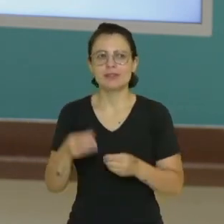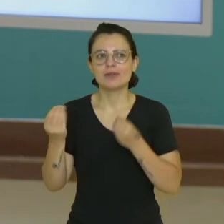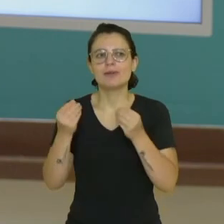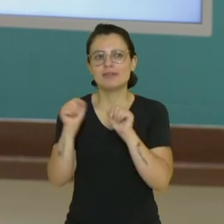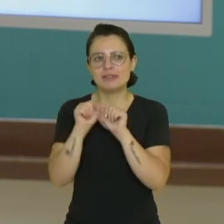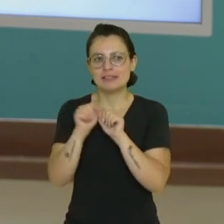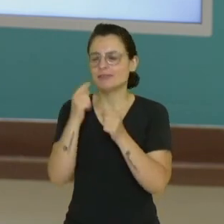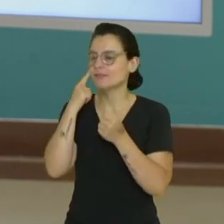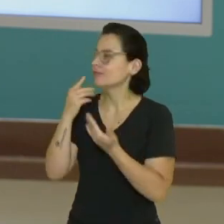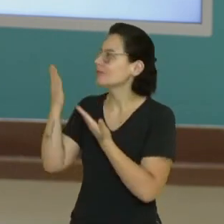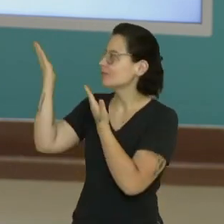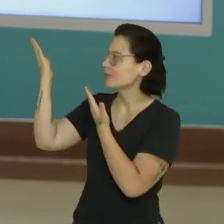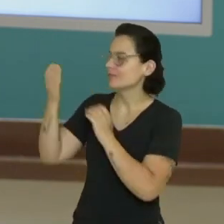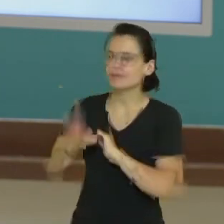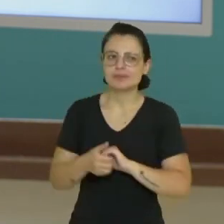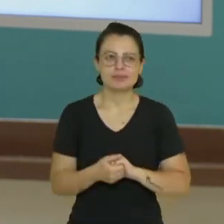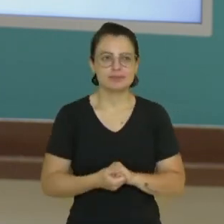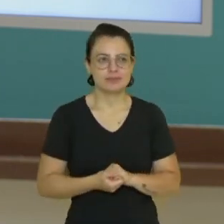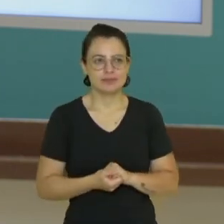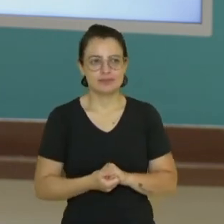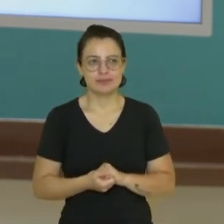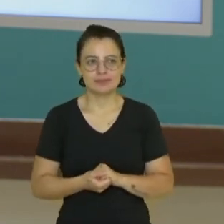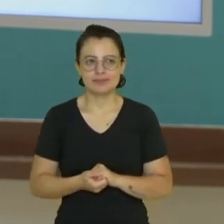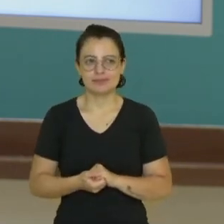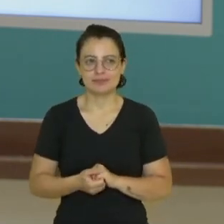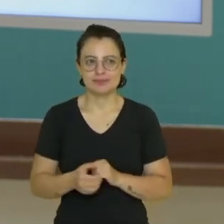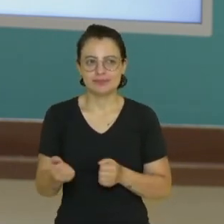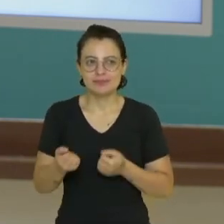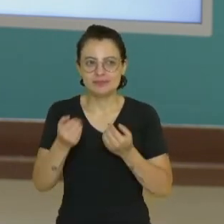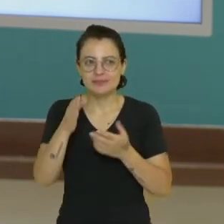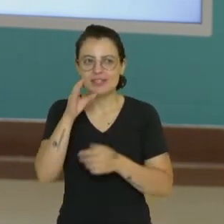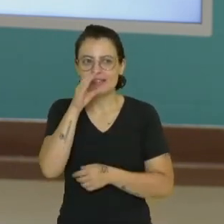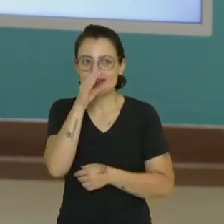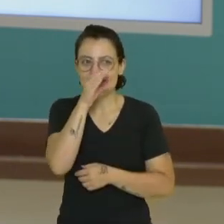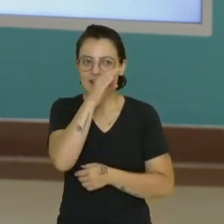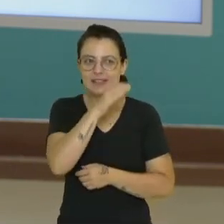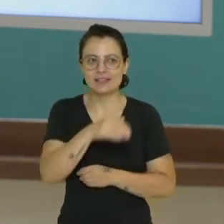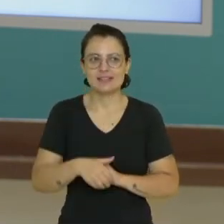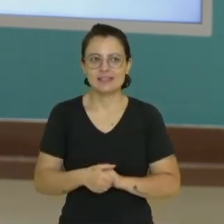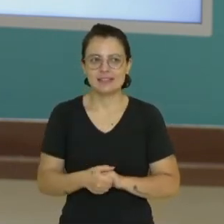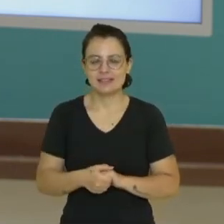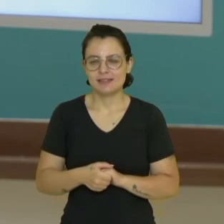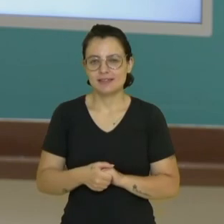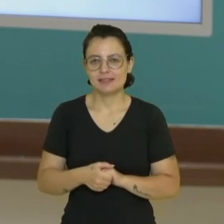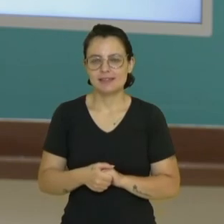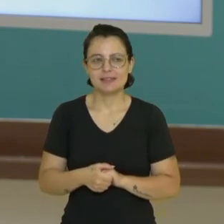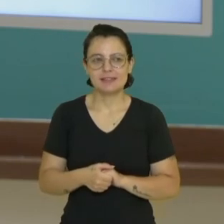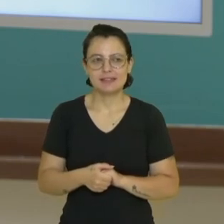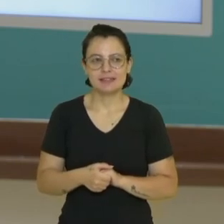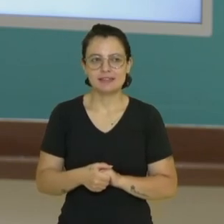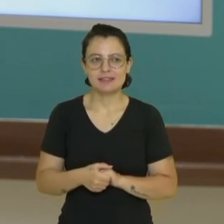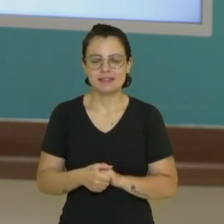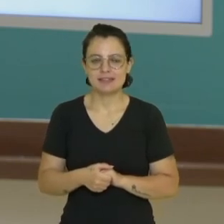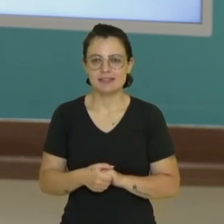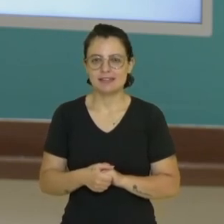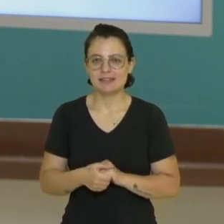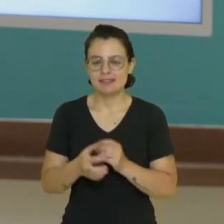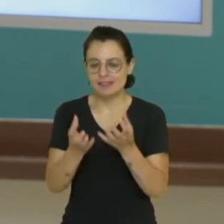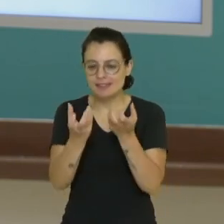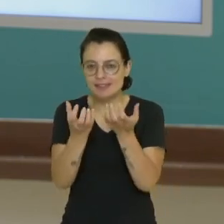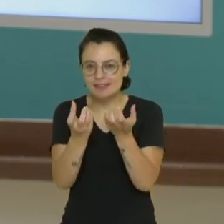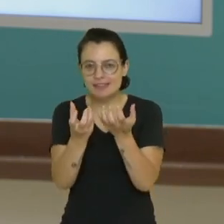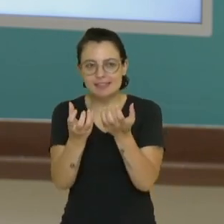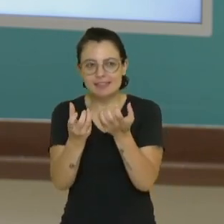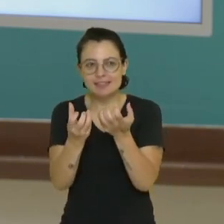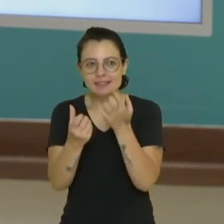procedimento? Colocar o fundinho desse tubo de vidro no fogo. Nós vamos aquecer